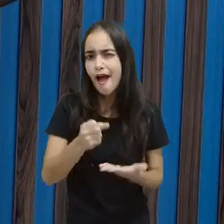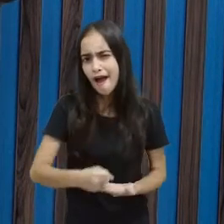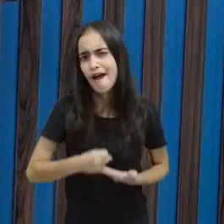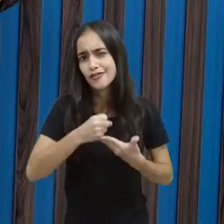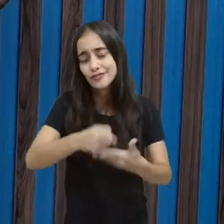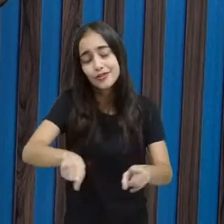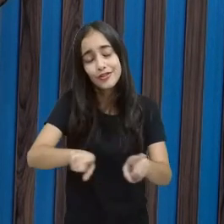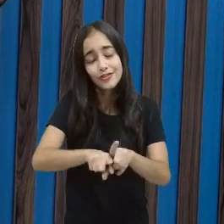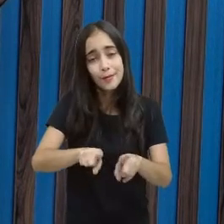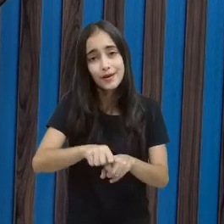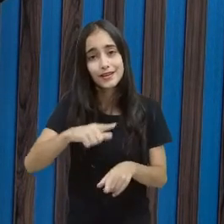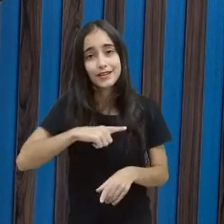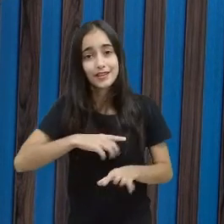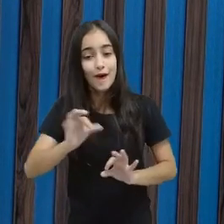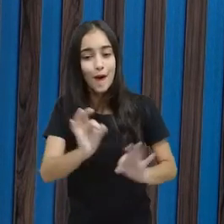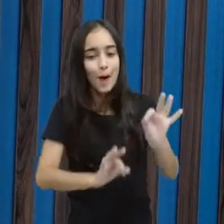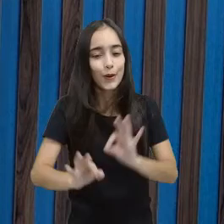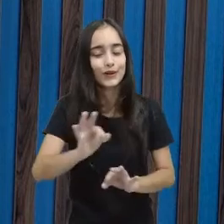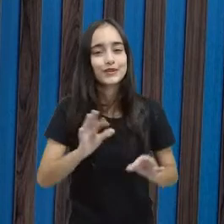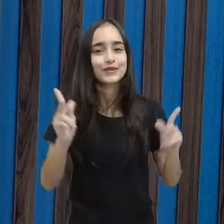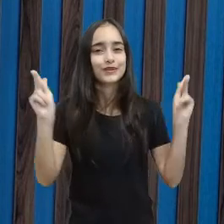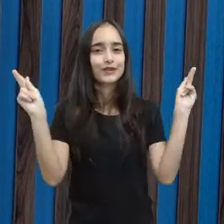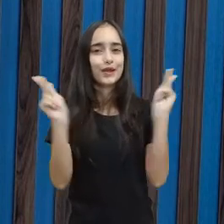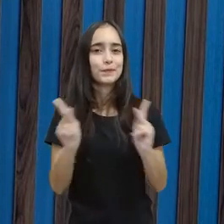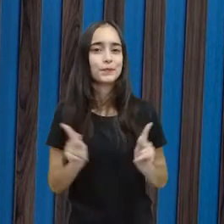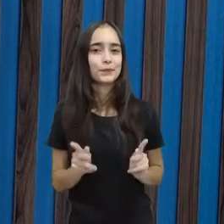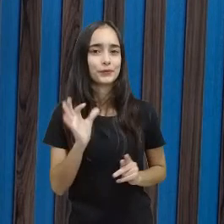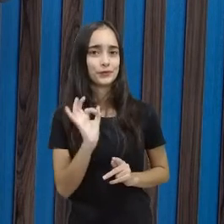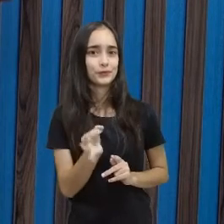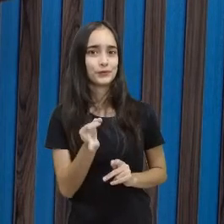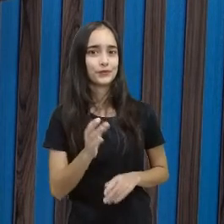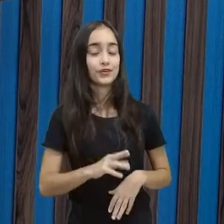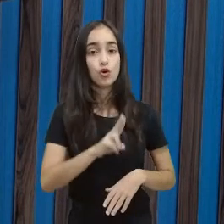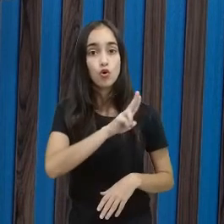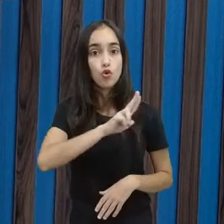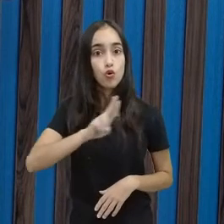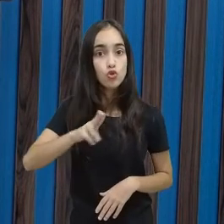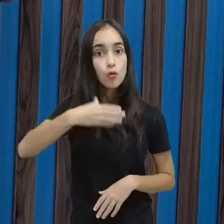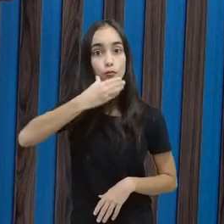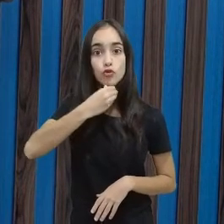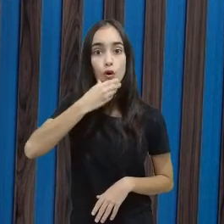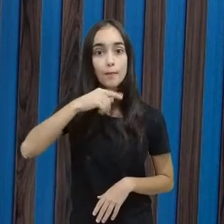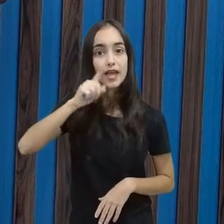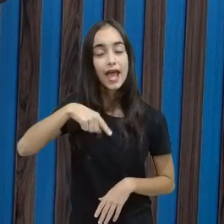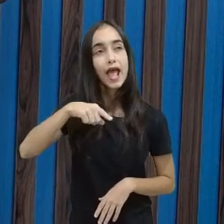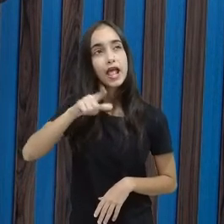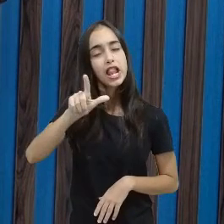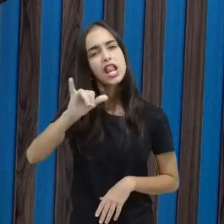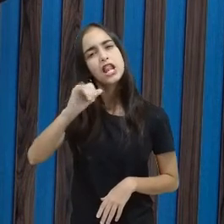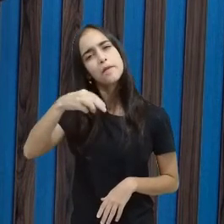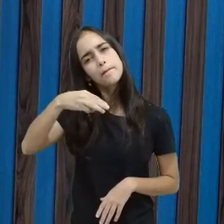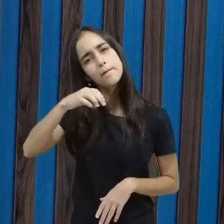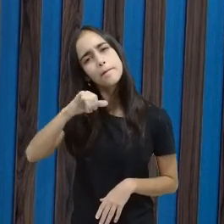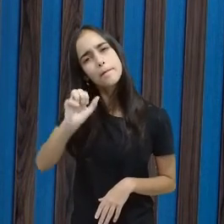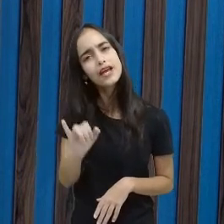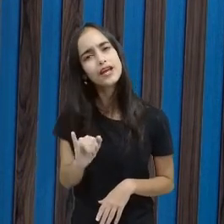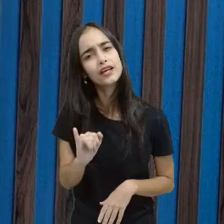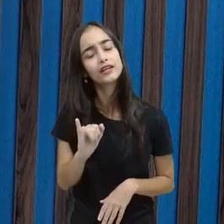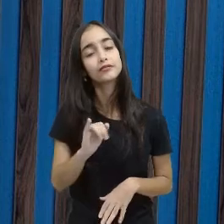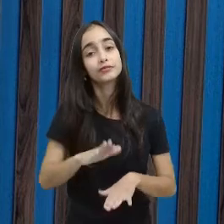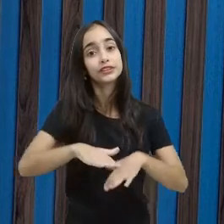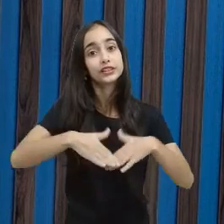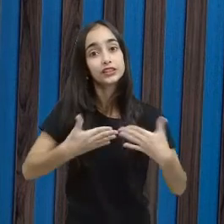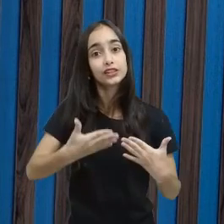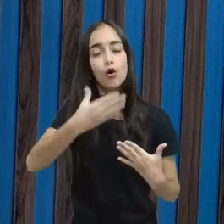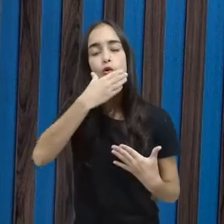haja manutenção da paz, né? Se não me engano, o nome do general era o general Li Mei, certo? Então esse camarada,